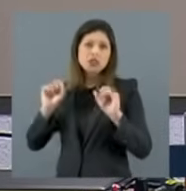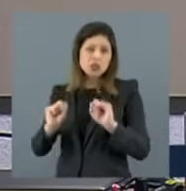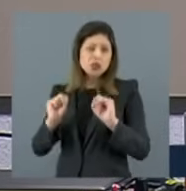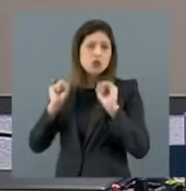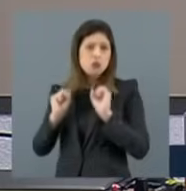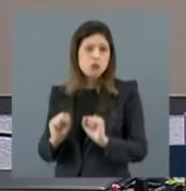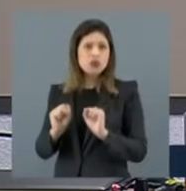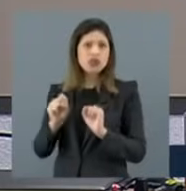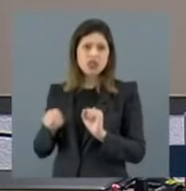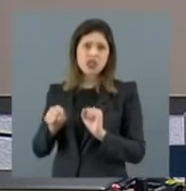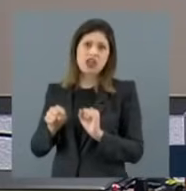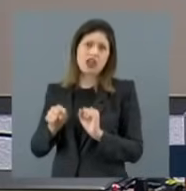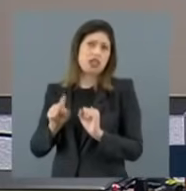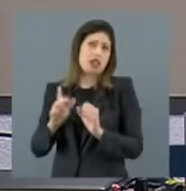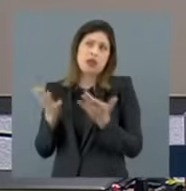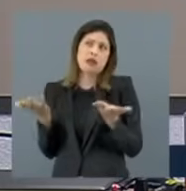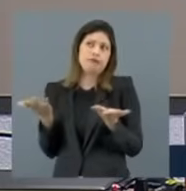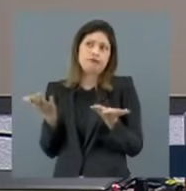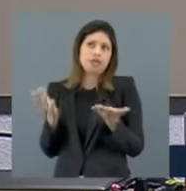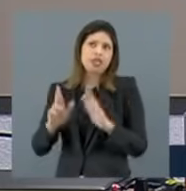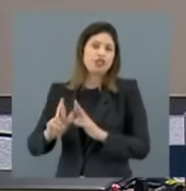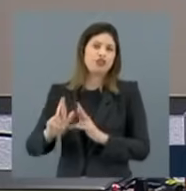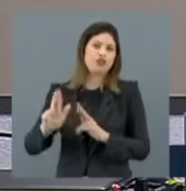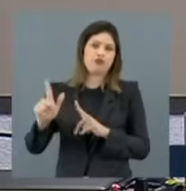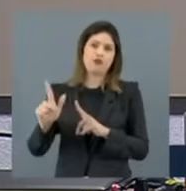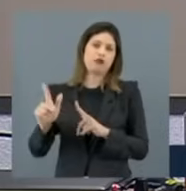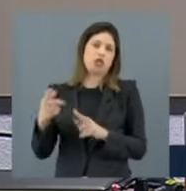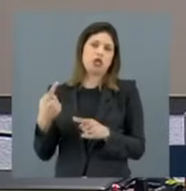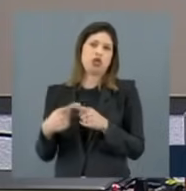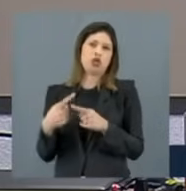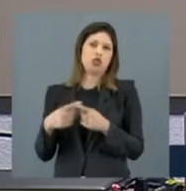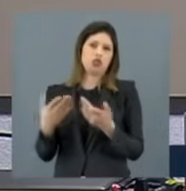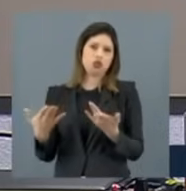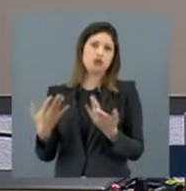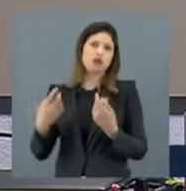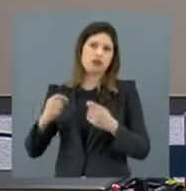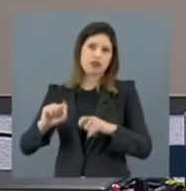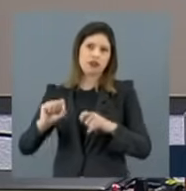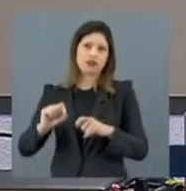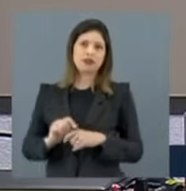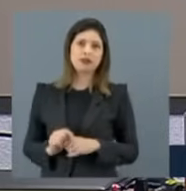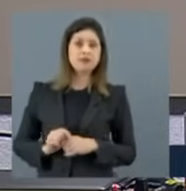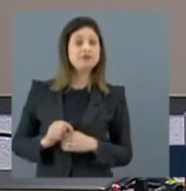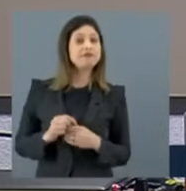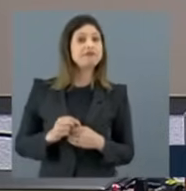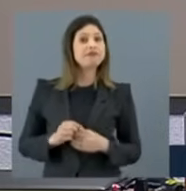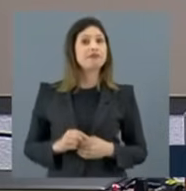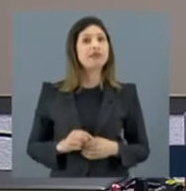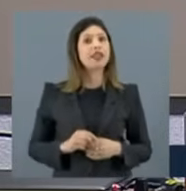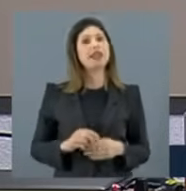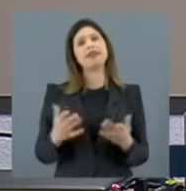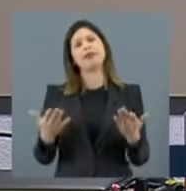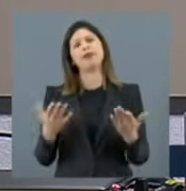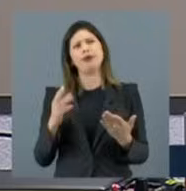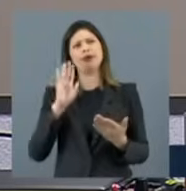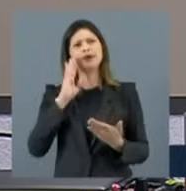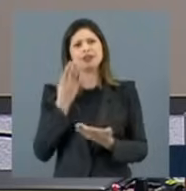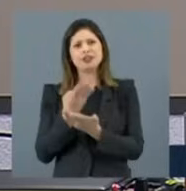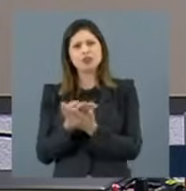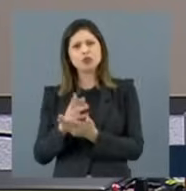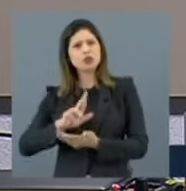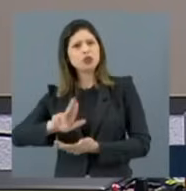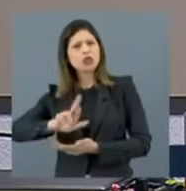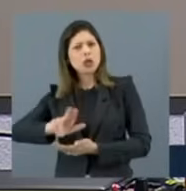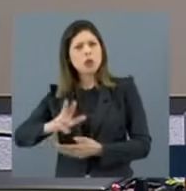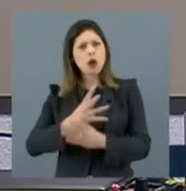algo excepcionalíssimo. Com todo respeito, ministra, a censura não tem sido excepcional no